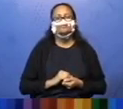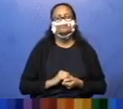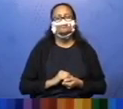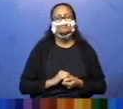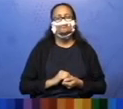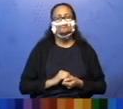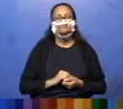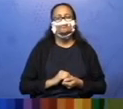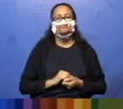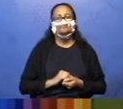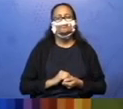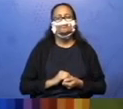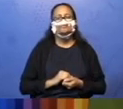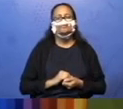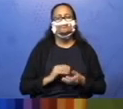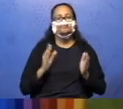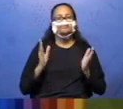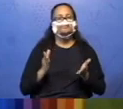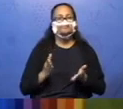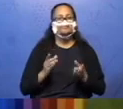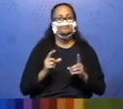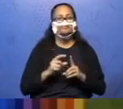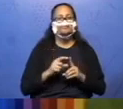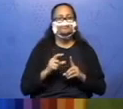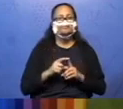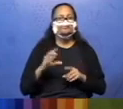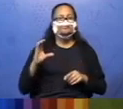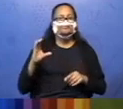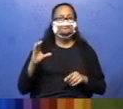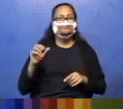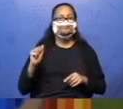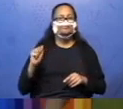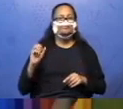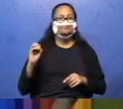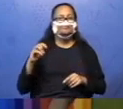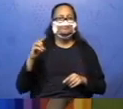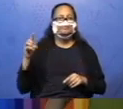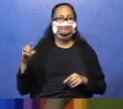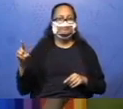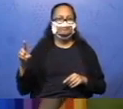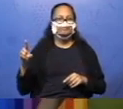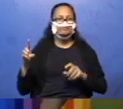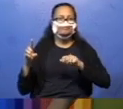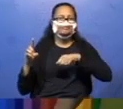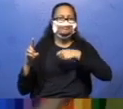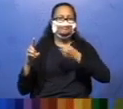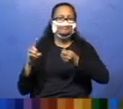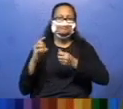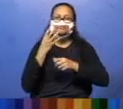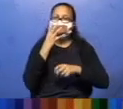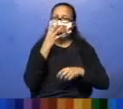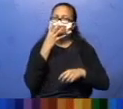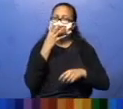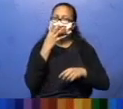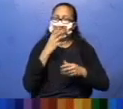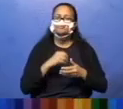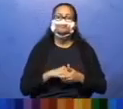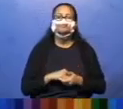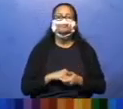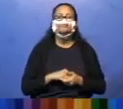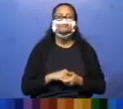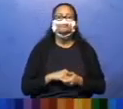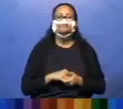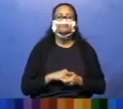Podemos ir? Agora é a palavra cão. Lá na turma da Mônica tem